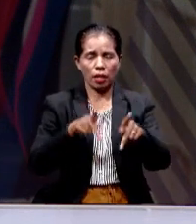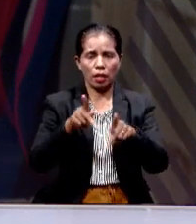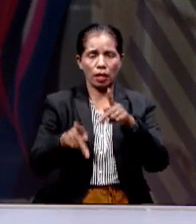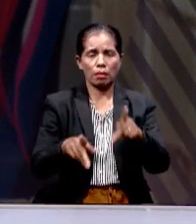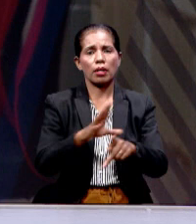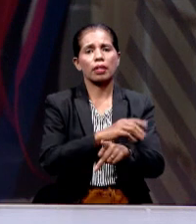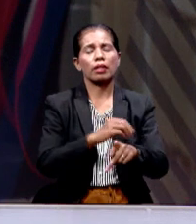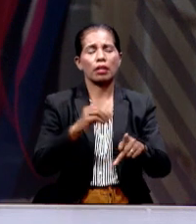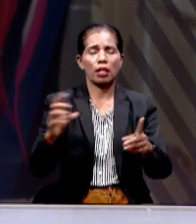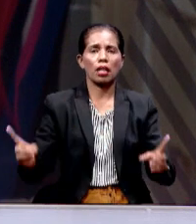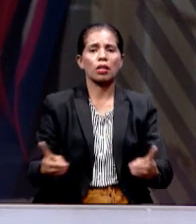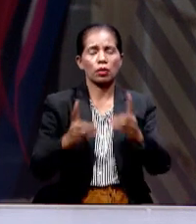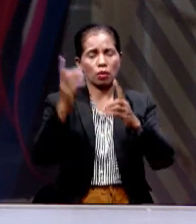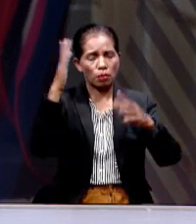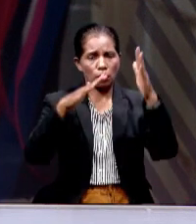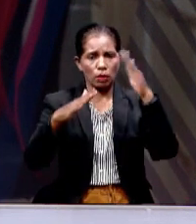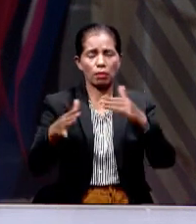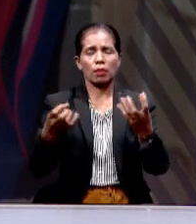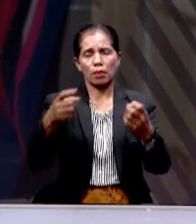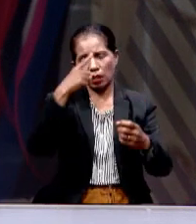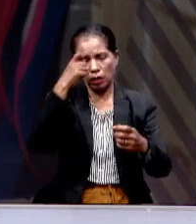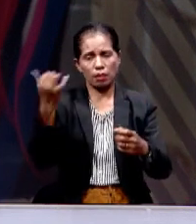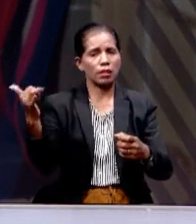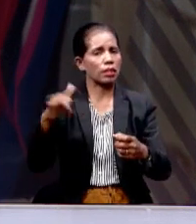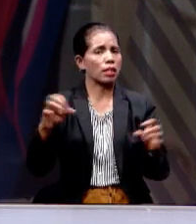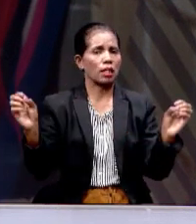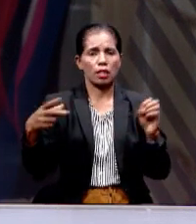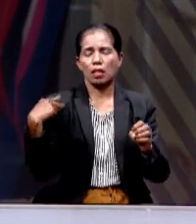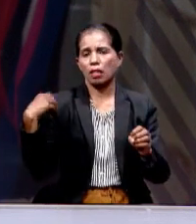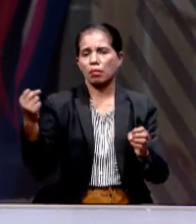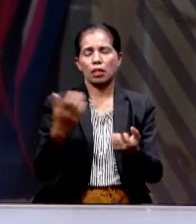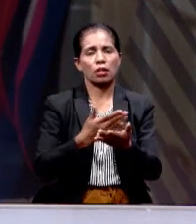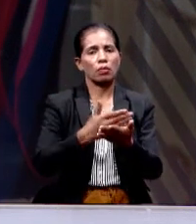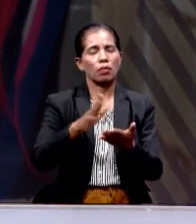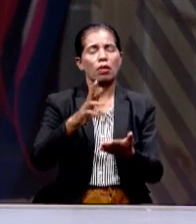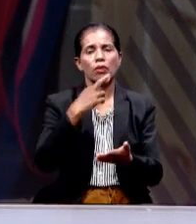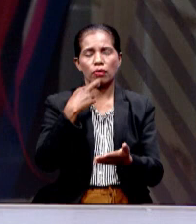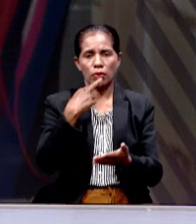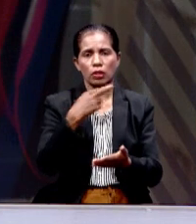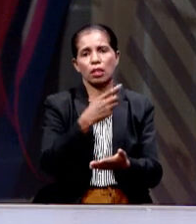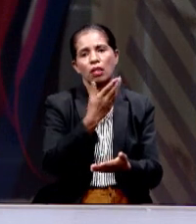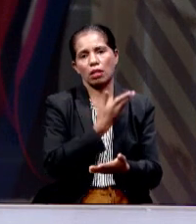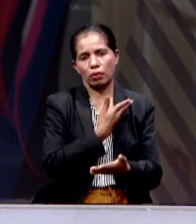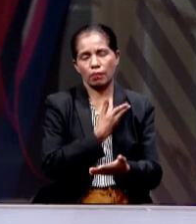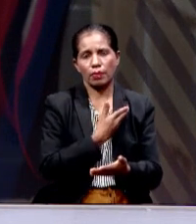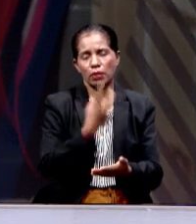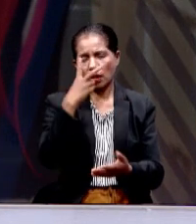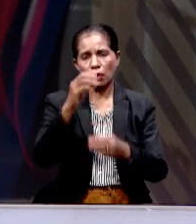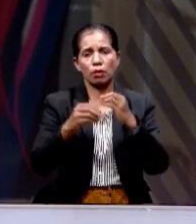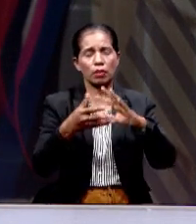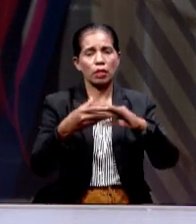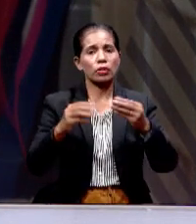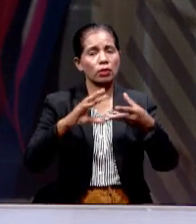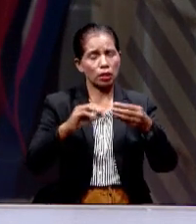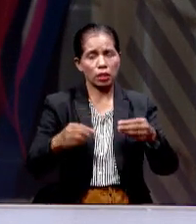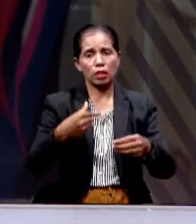frágil, há soro problema oi, tamasira laiak bit ato sosa fos. Ato até nem quando vai história ainda nem, GMN prepara